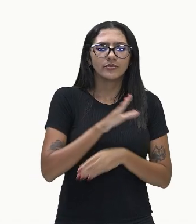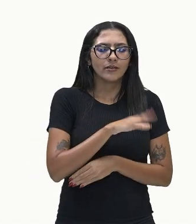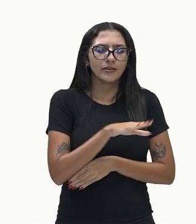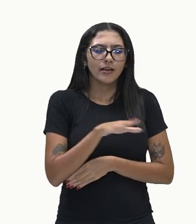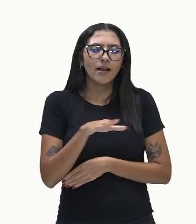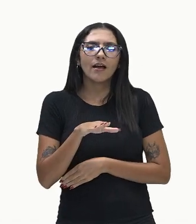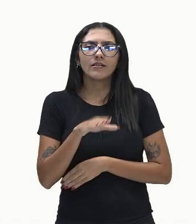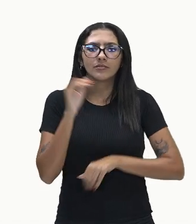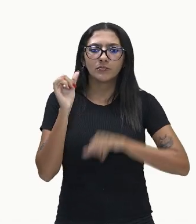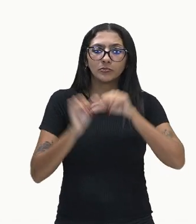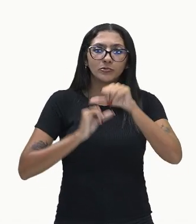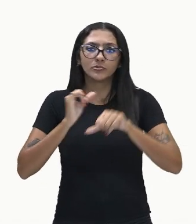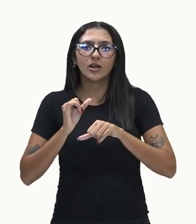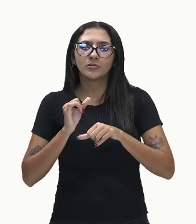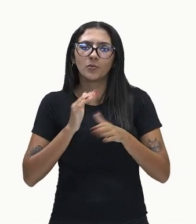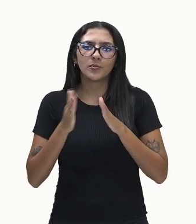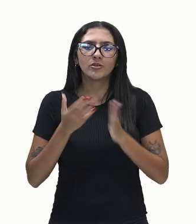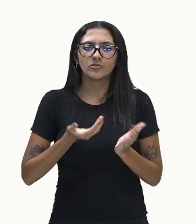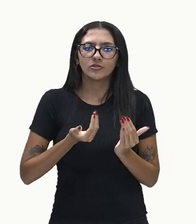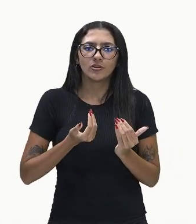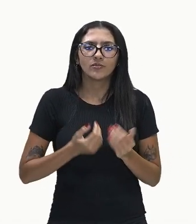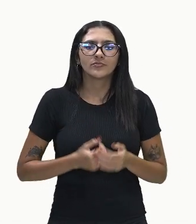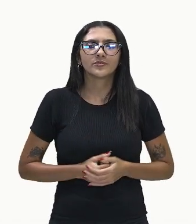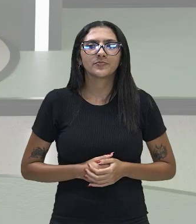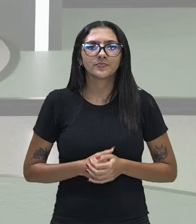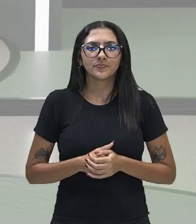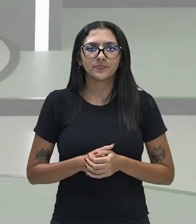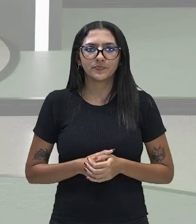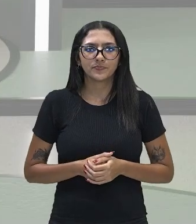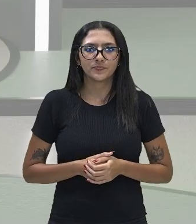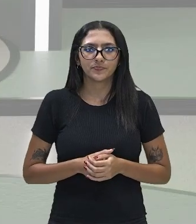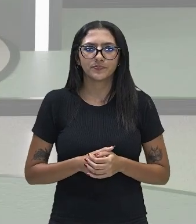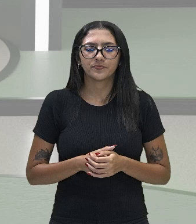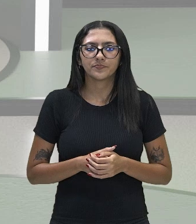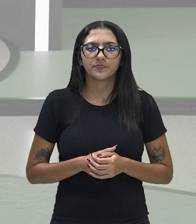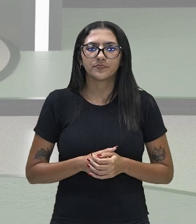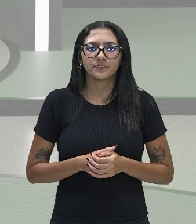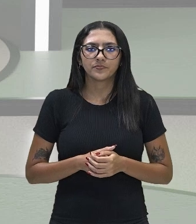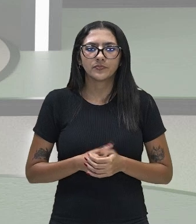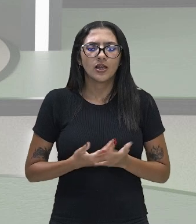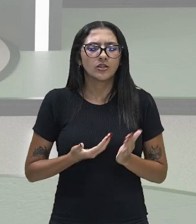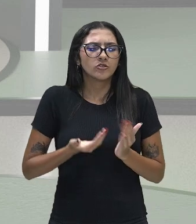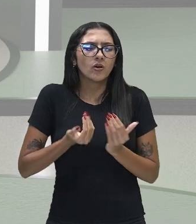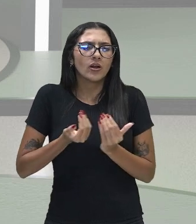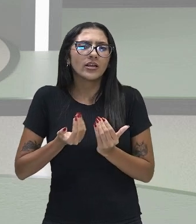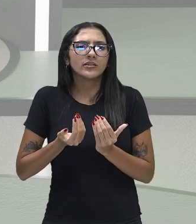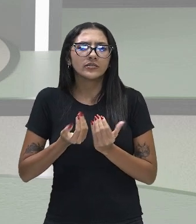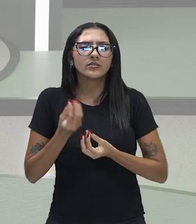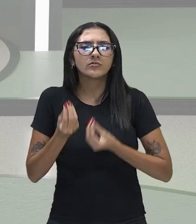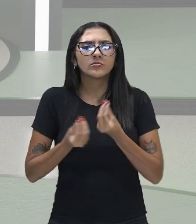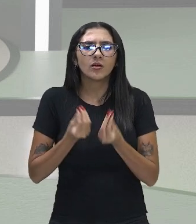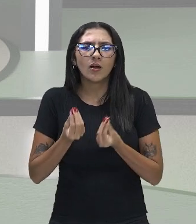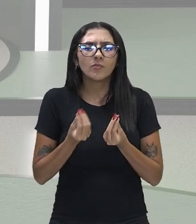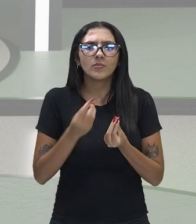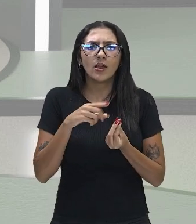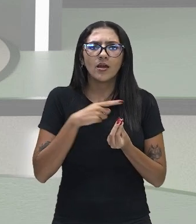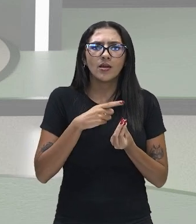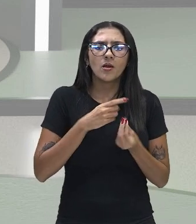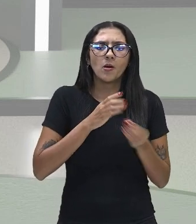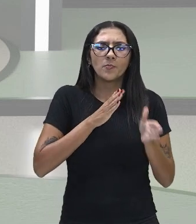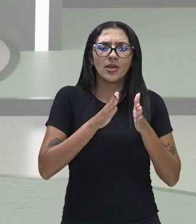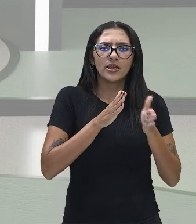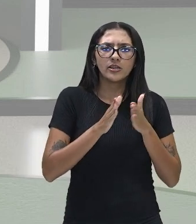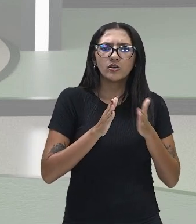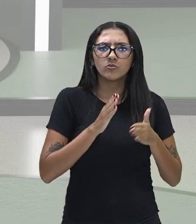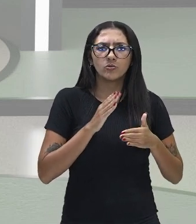para a adolescência. Já a adolescência, qual é a diferença, professora? A puberdade não é a mesma